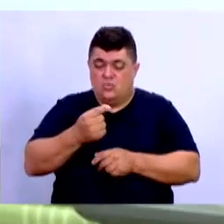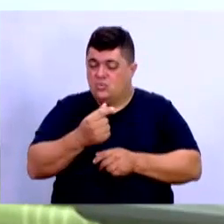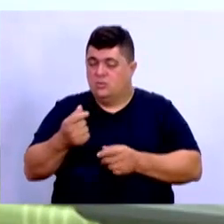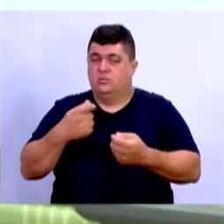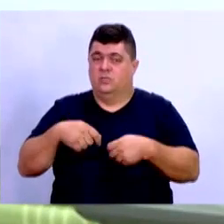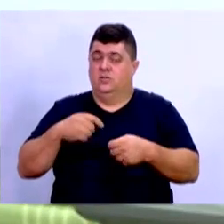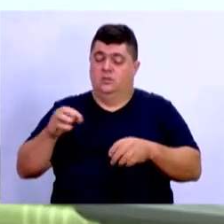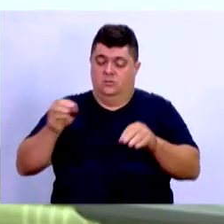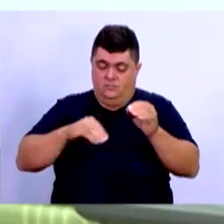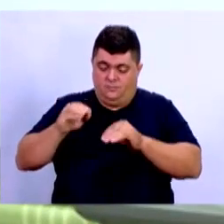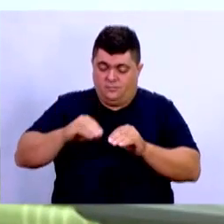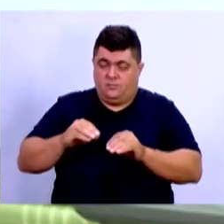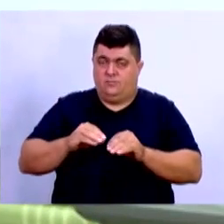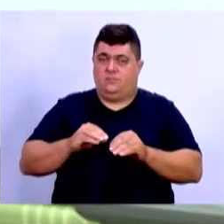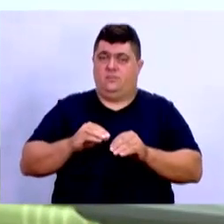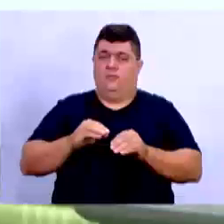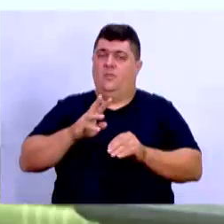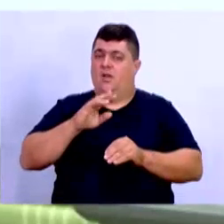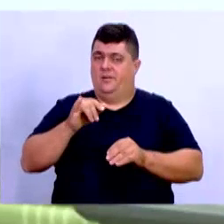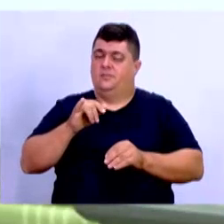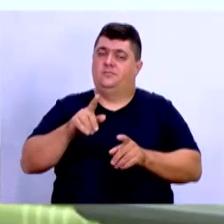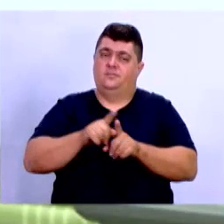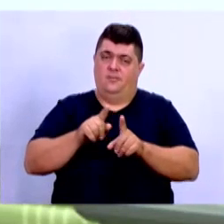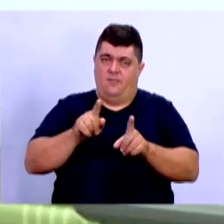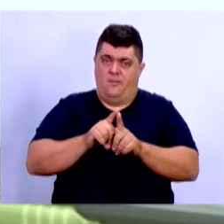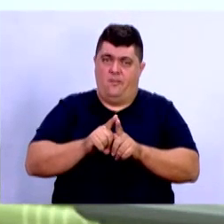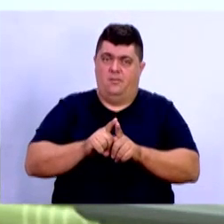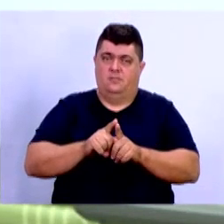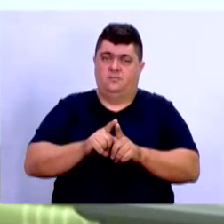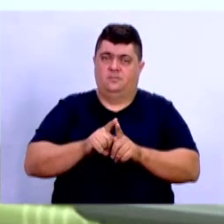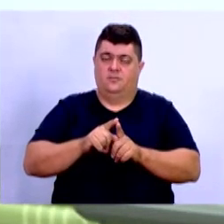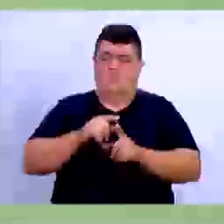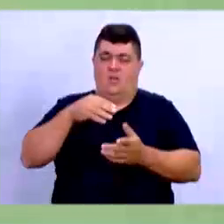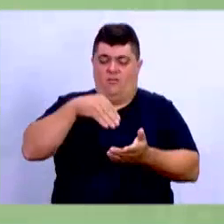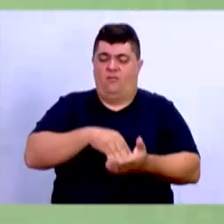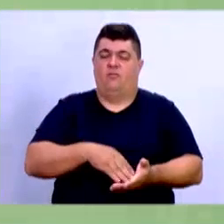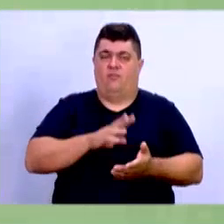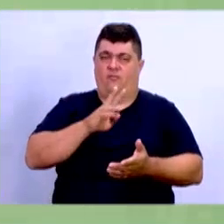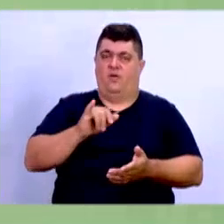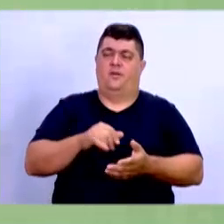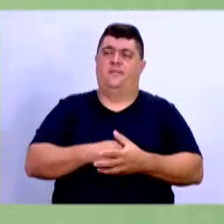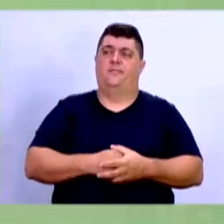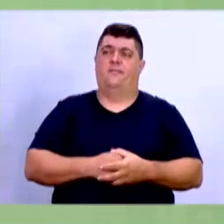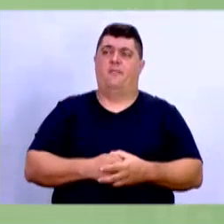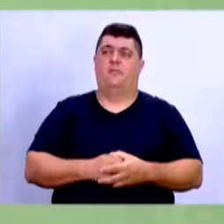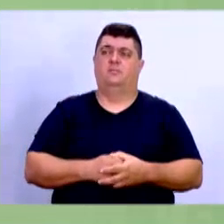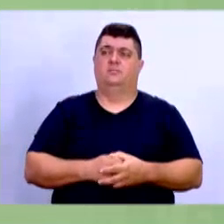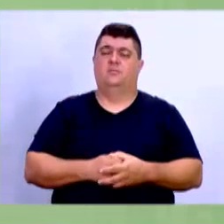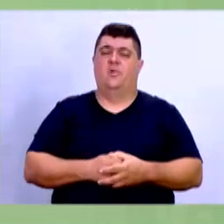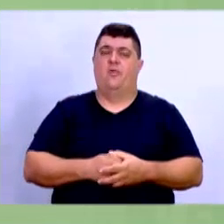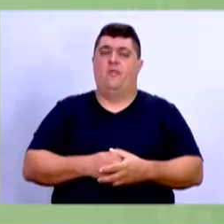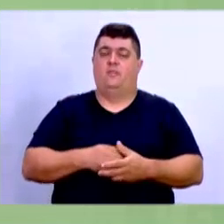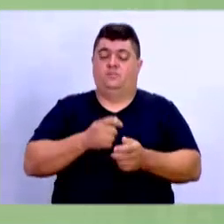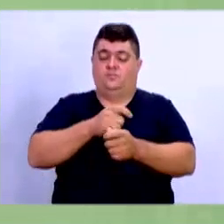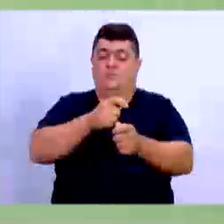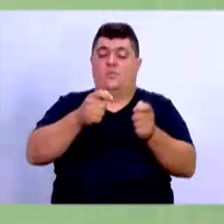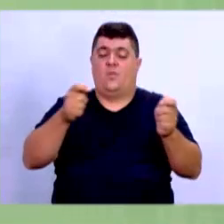vai contabilizar e ele vai impactar na receita final, certo? O setor de contas a